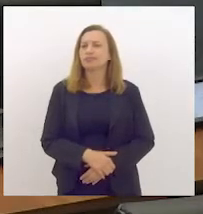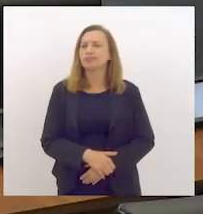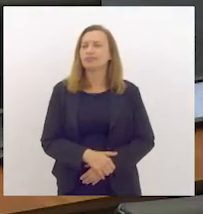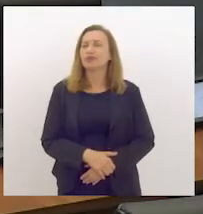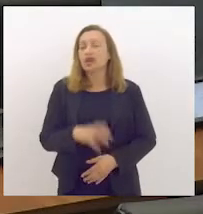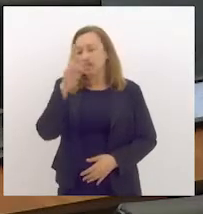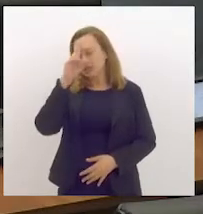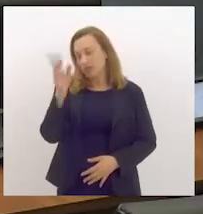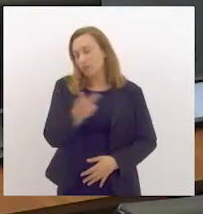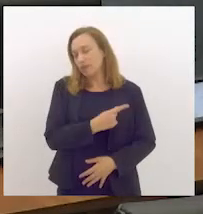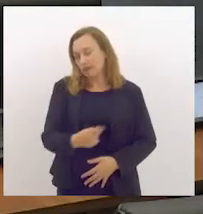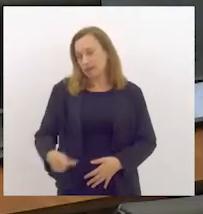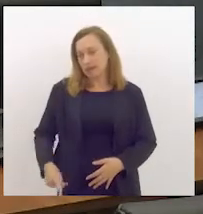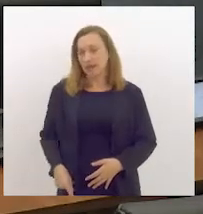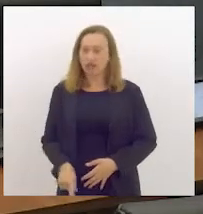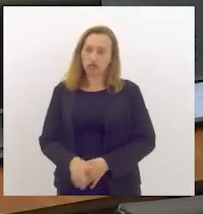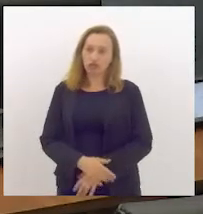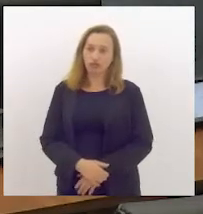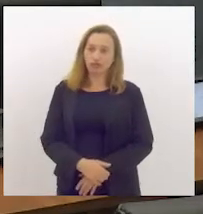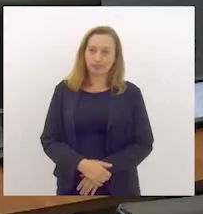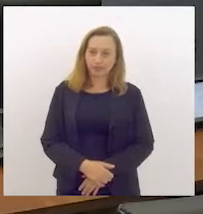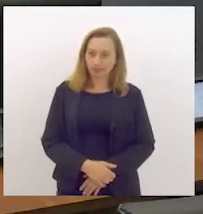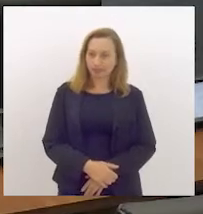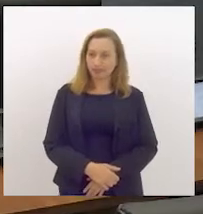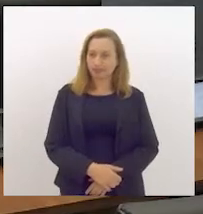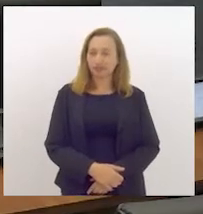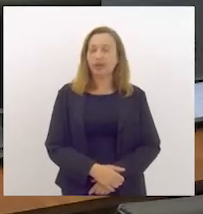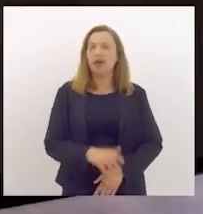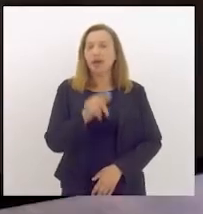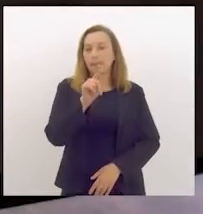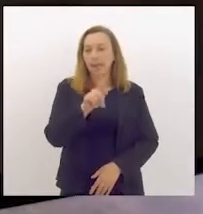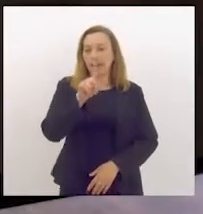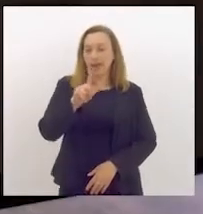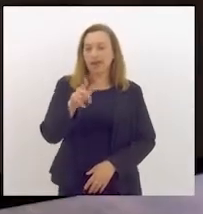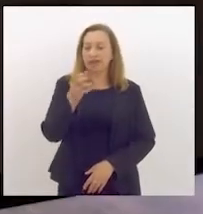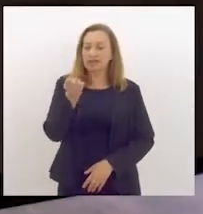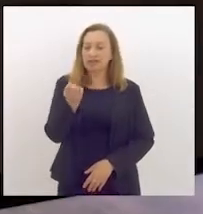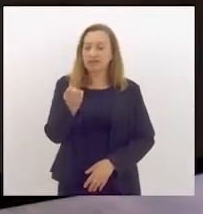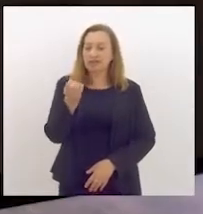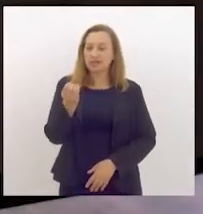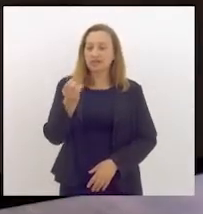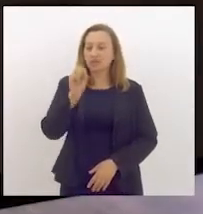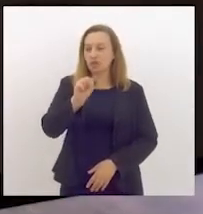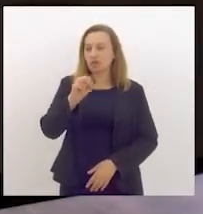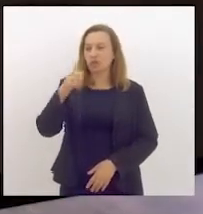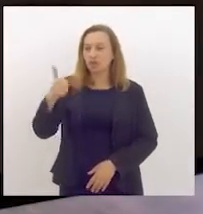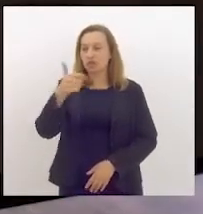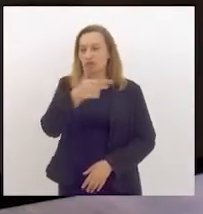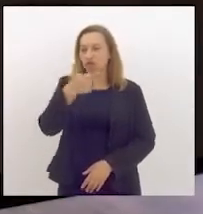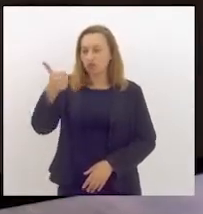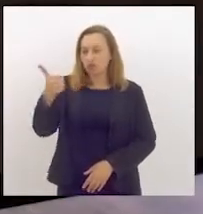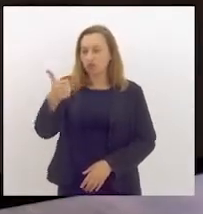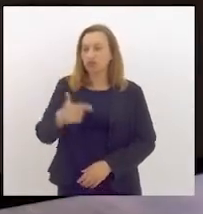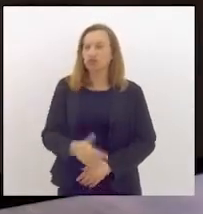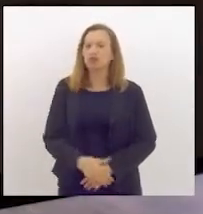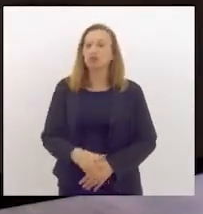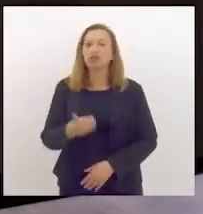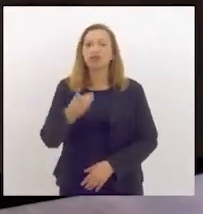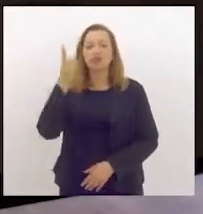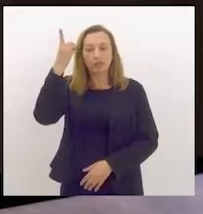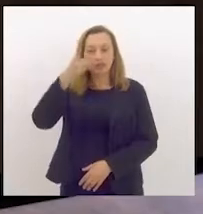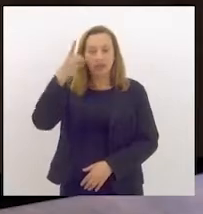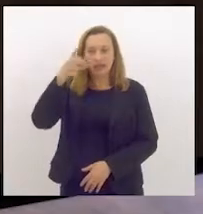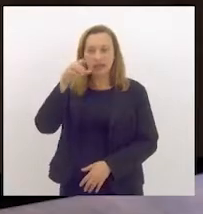o choro presidente a pele 6081 de 22 de